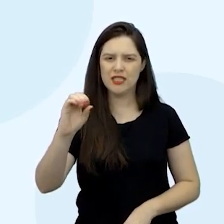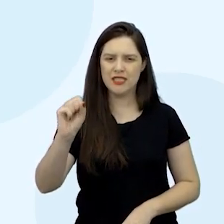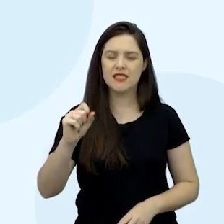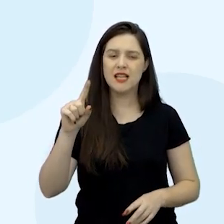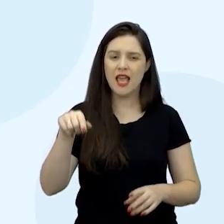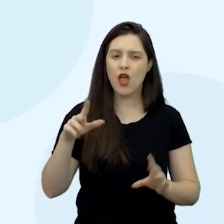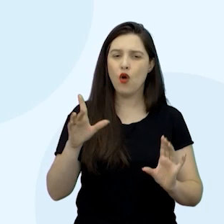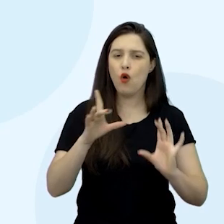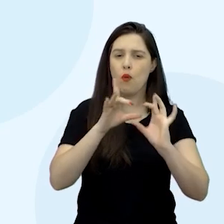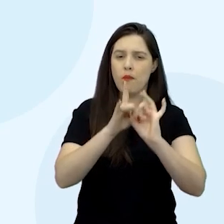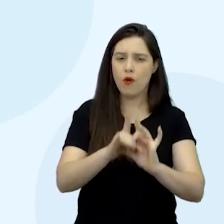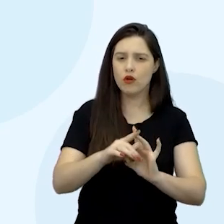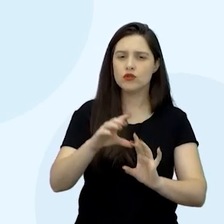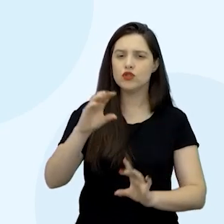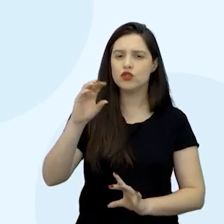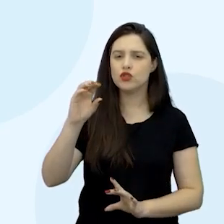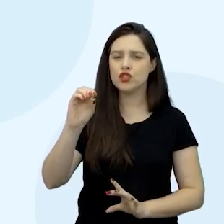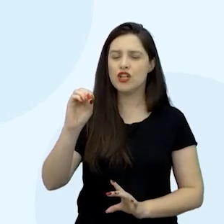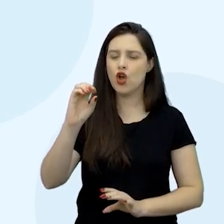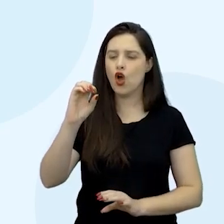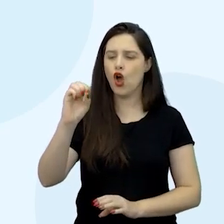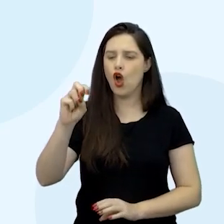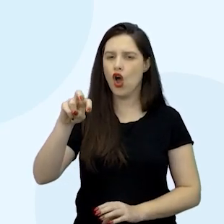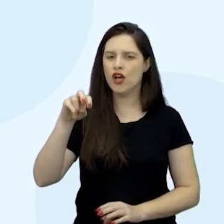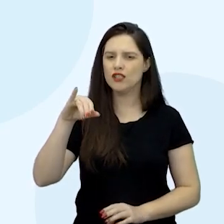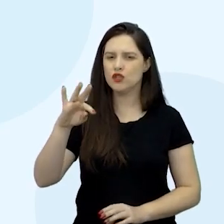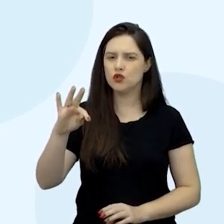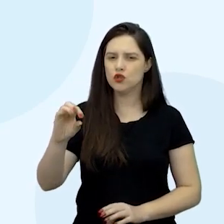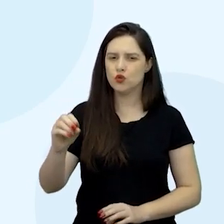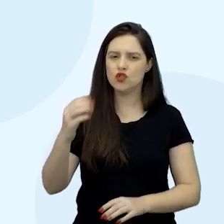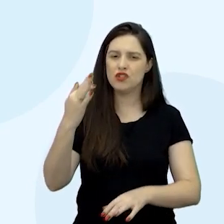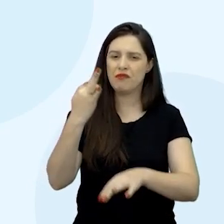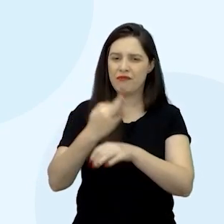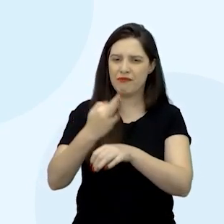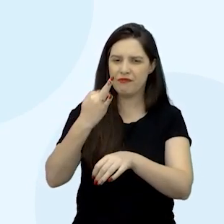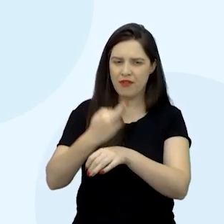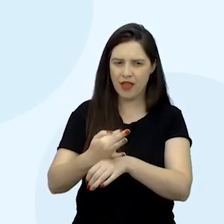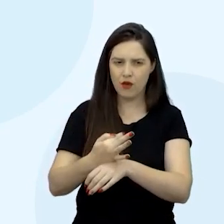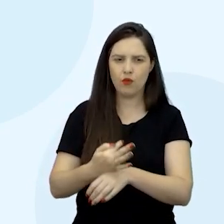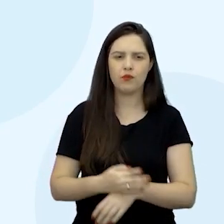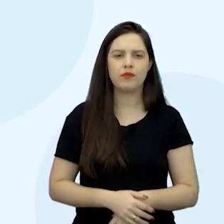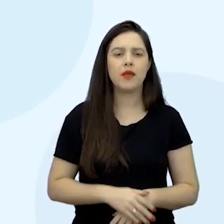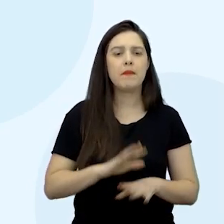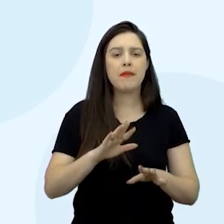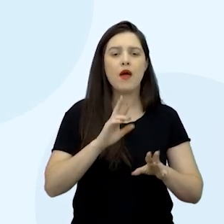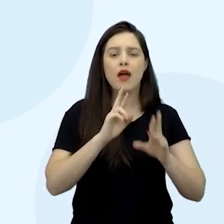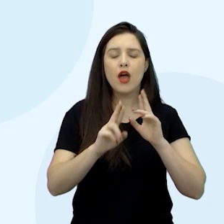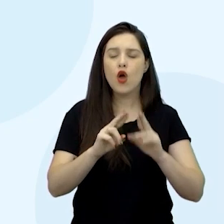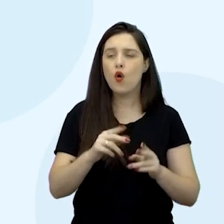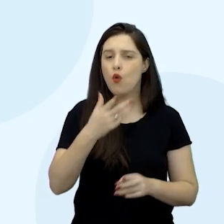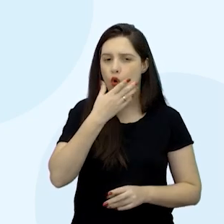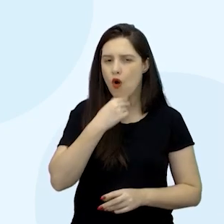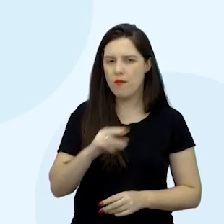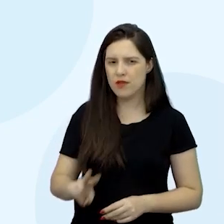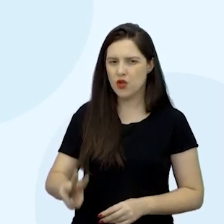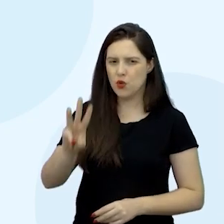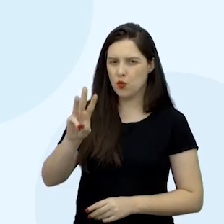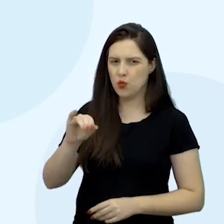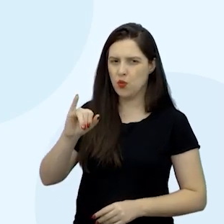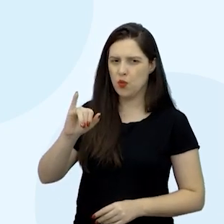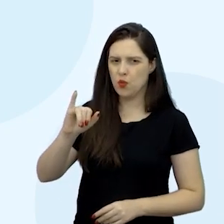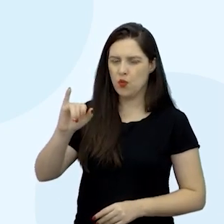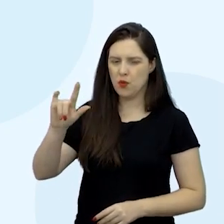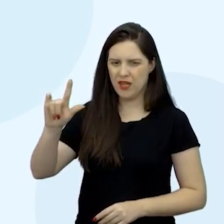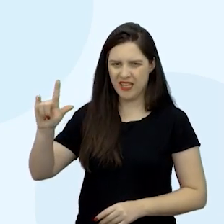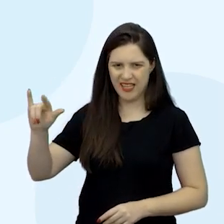né? Aí, óxido de ferro aí, ó, F3O4, certo? E aí temos o relato de William Gilbert sobre suas primeiras experiências com